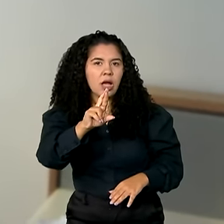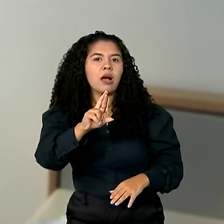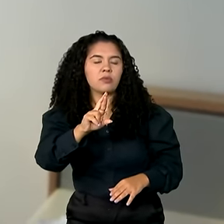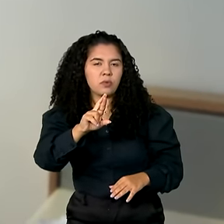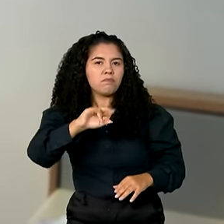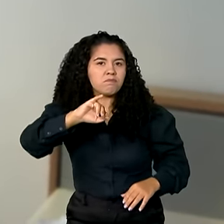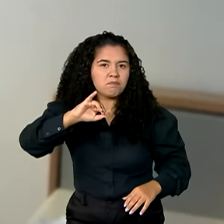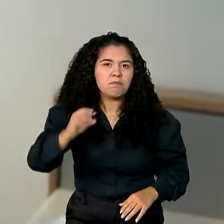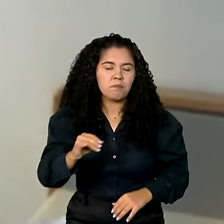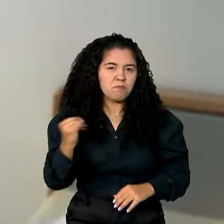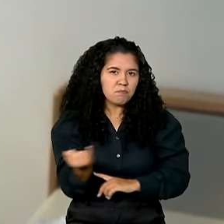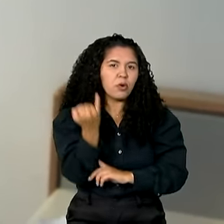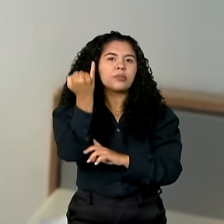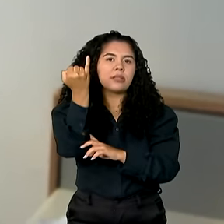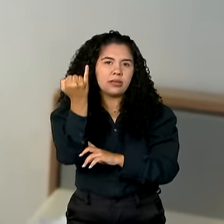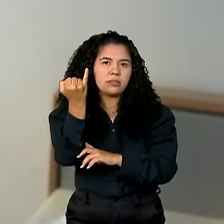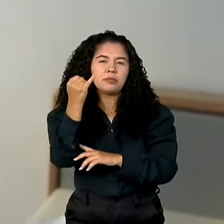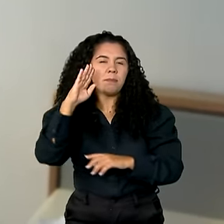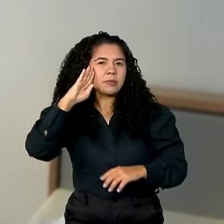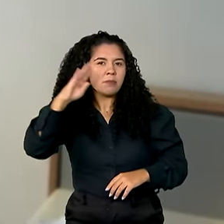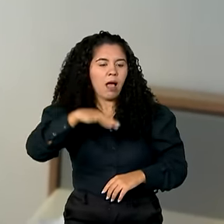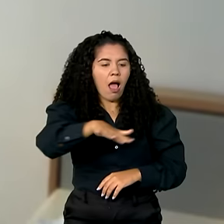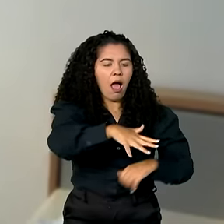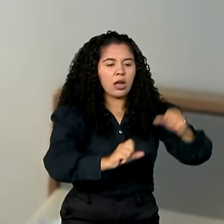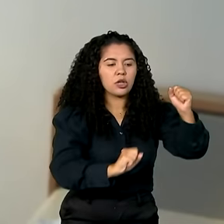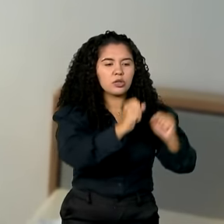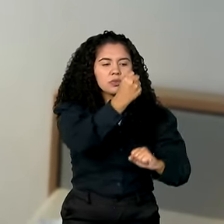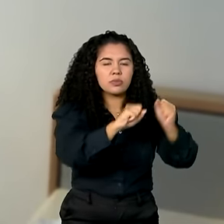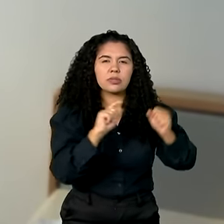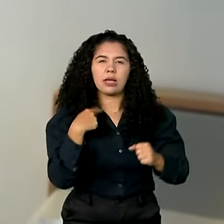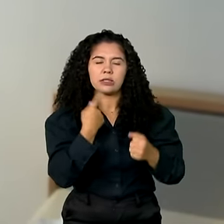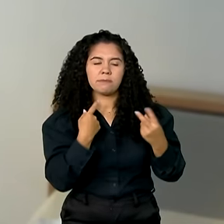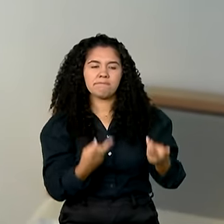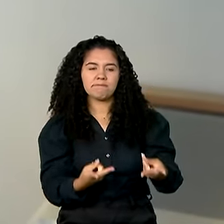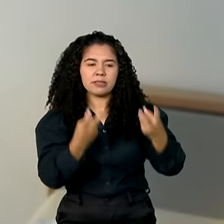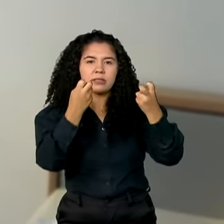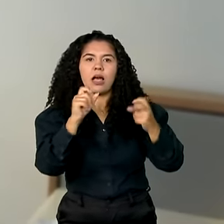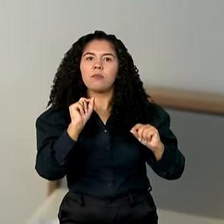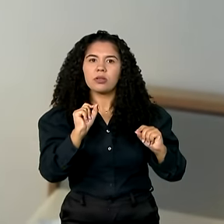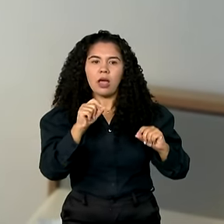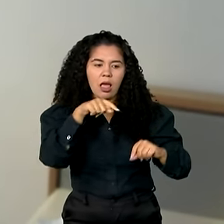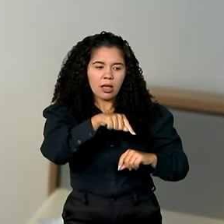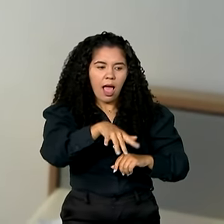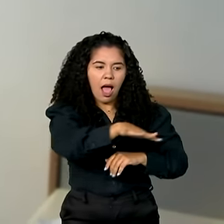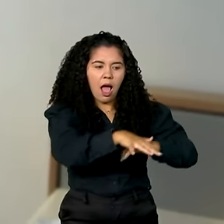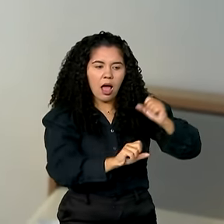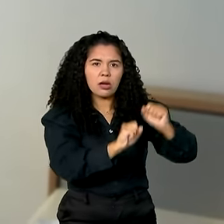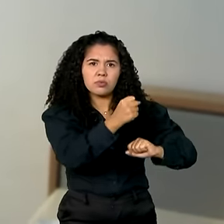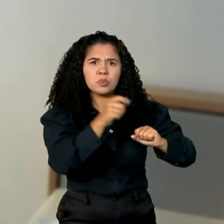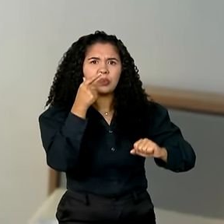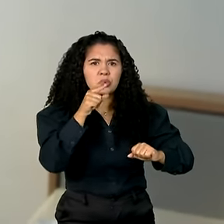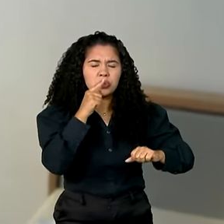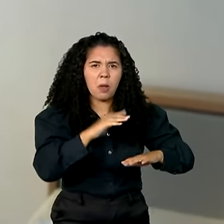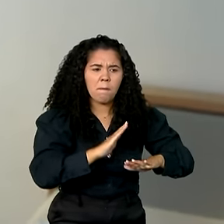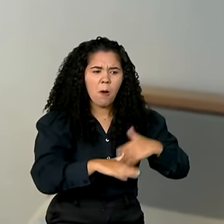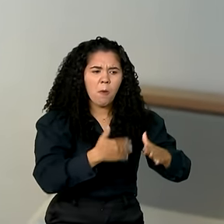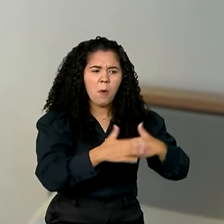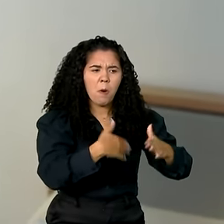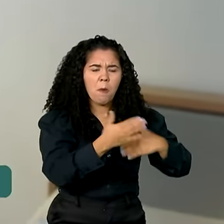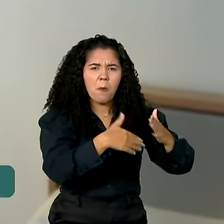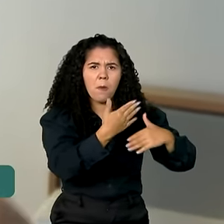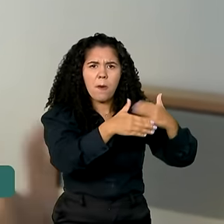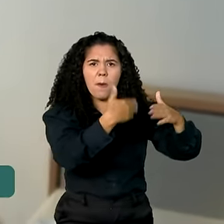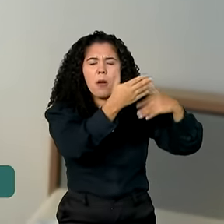de dificuldades enfrentadas pela indústria, né? Desde o início do ano, a gente percebe uma demanda crescente por produtos industriais. Isso